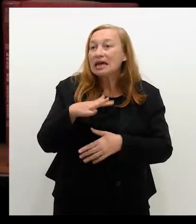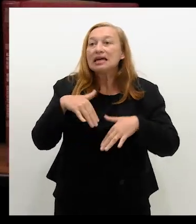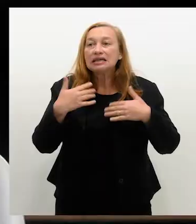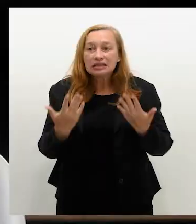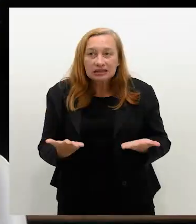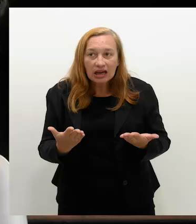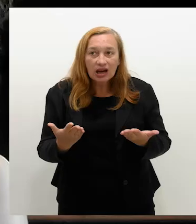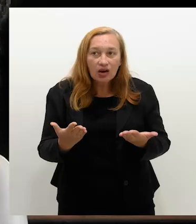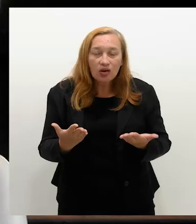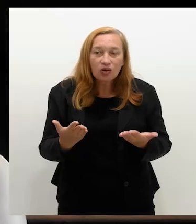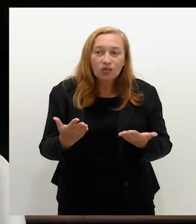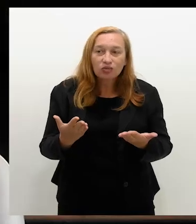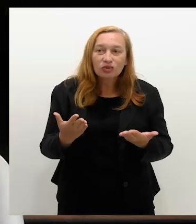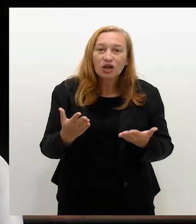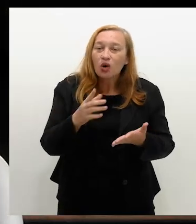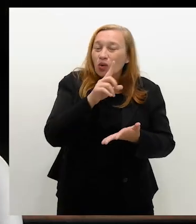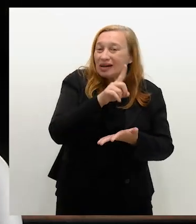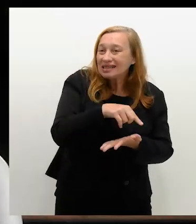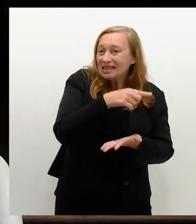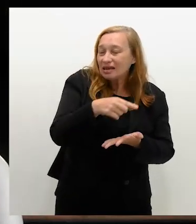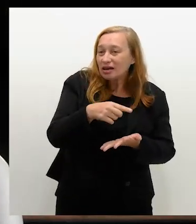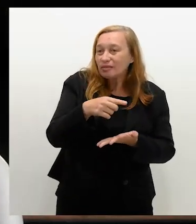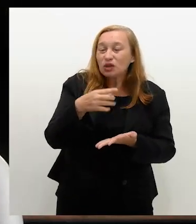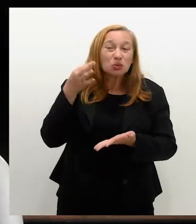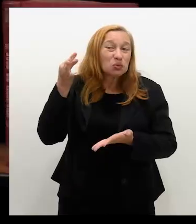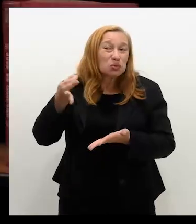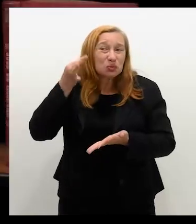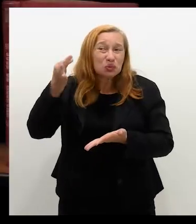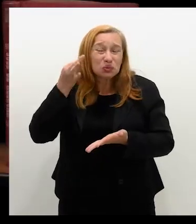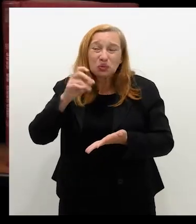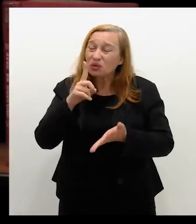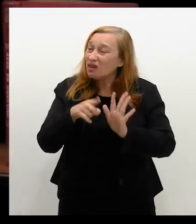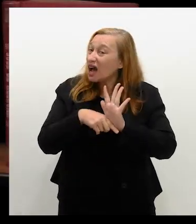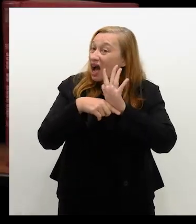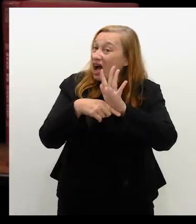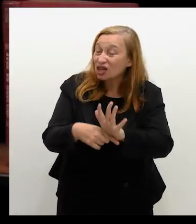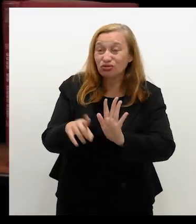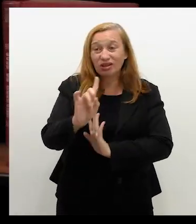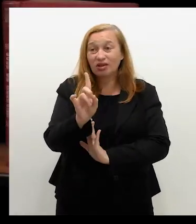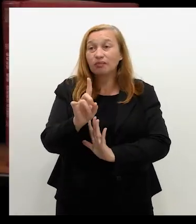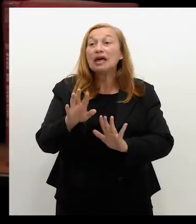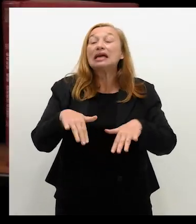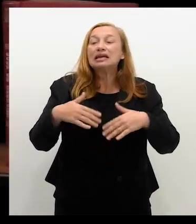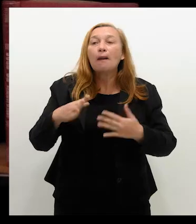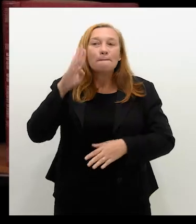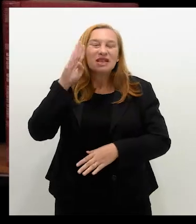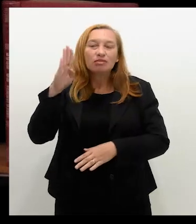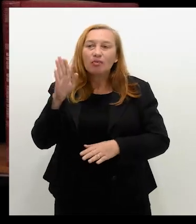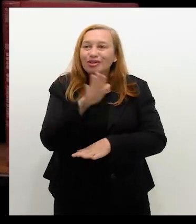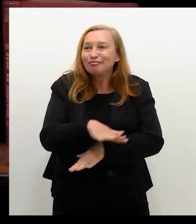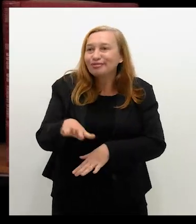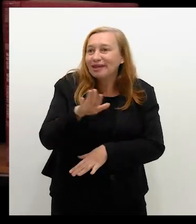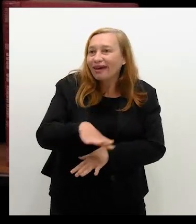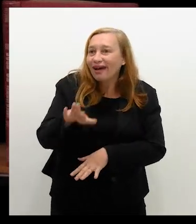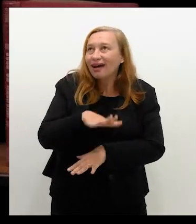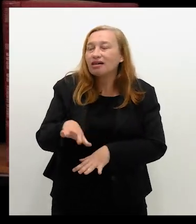dizer, o benefício não compensa o malefício, eventualmente. Exato. Então, a gente tem que pensar, principalmente em crianças que estão com a plasticidade neuronal, assim, a